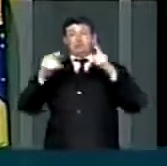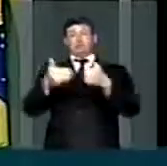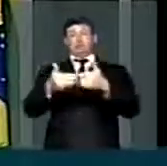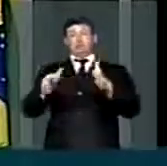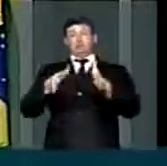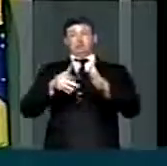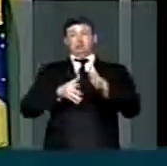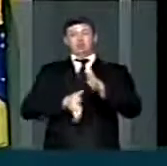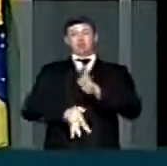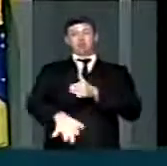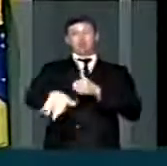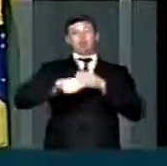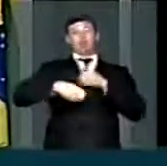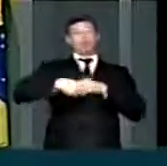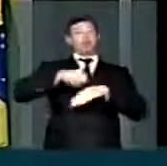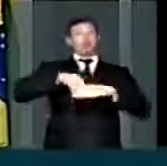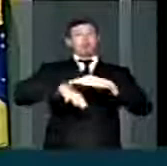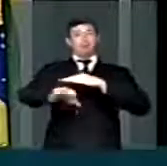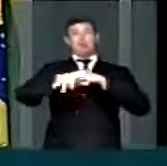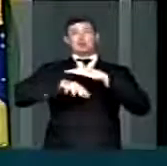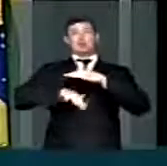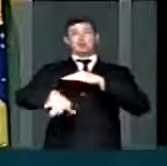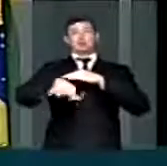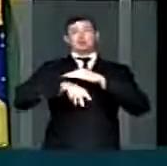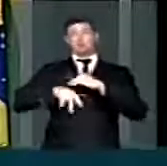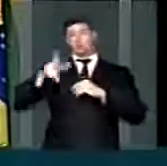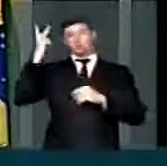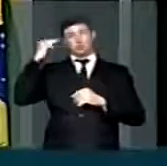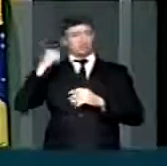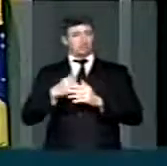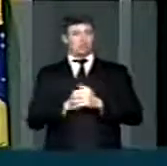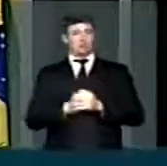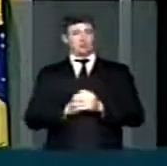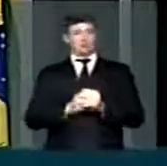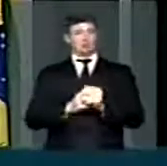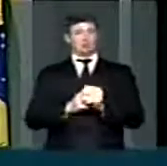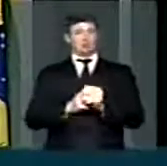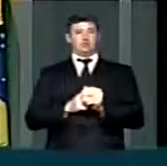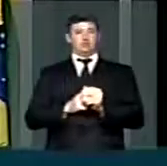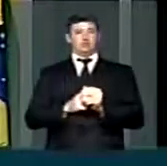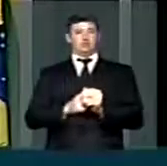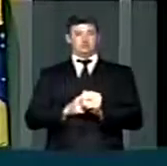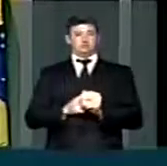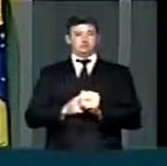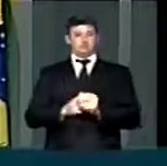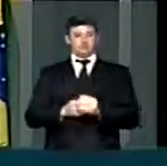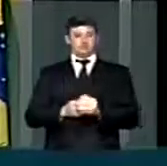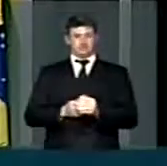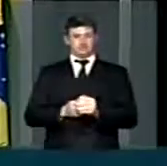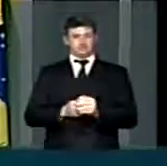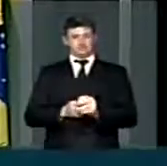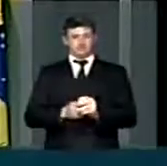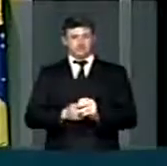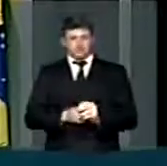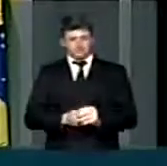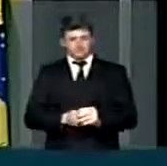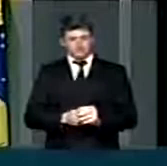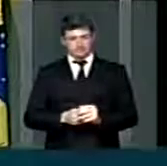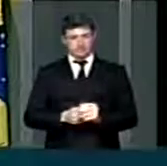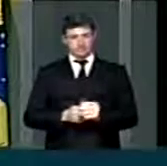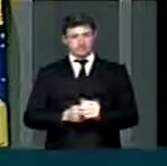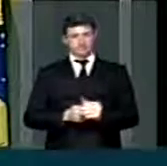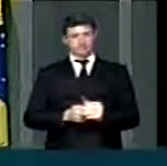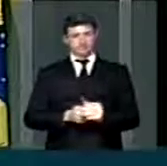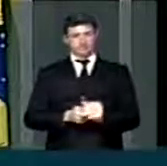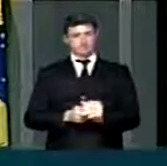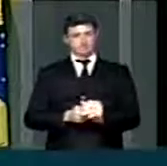estão passando normalmente pelas comportas, todas elas abertas na sua plenitude, e